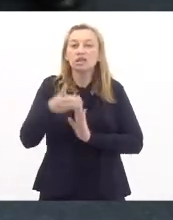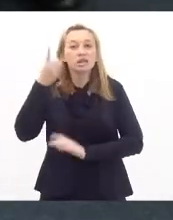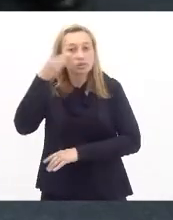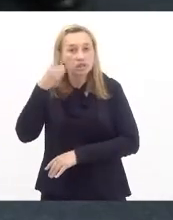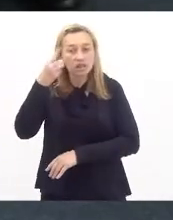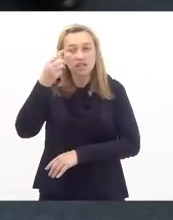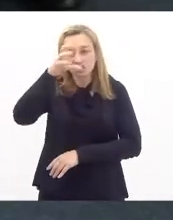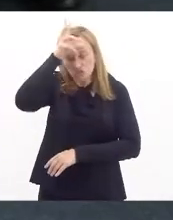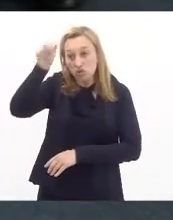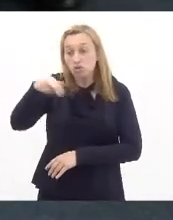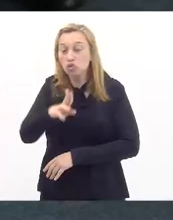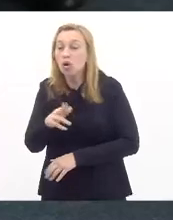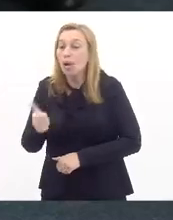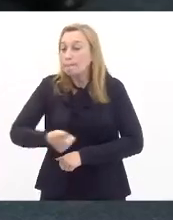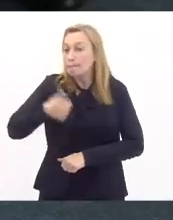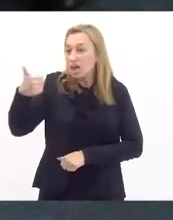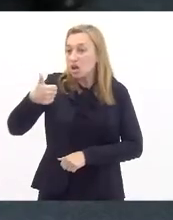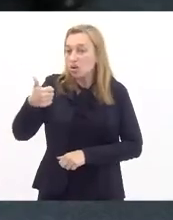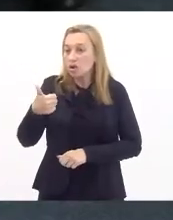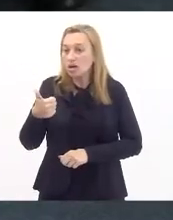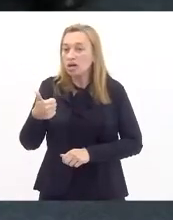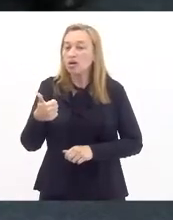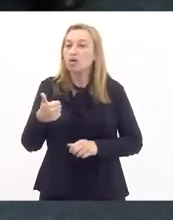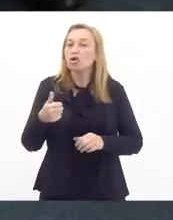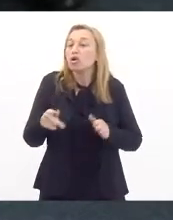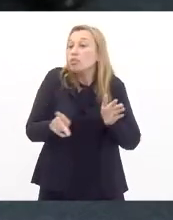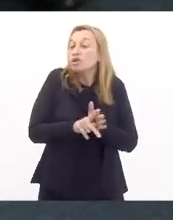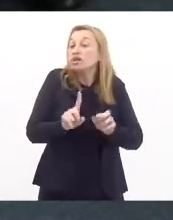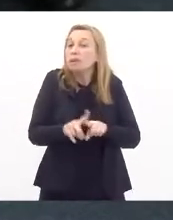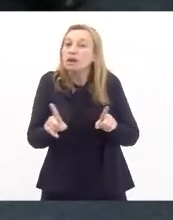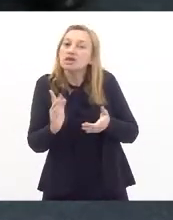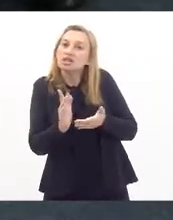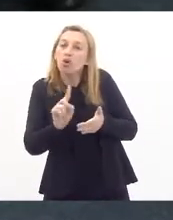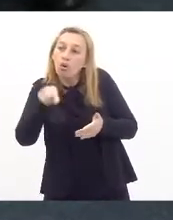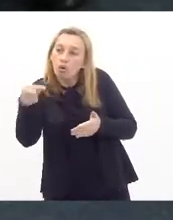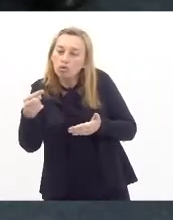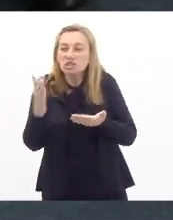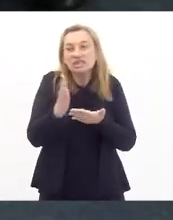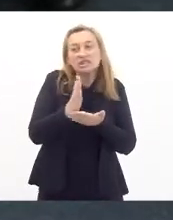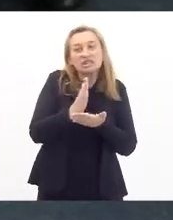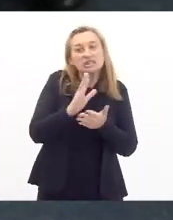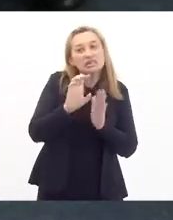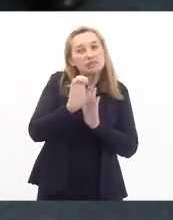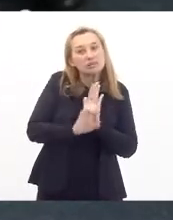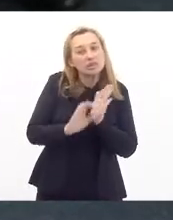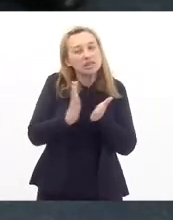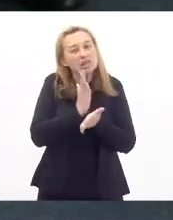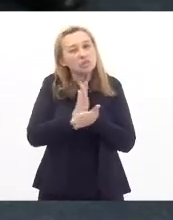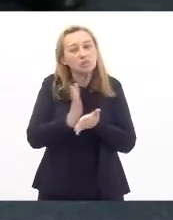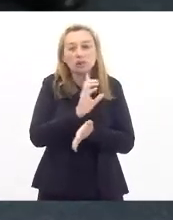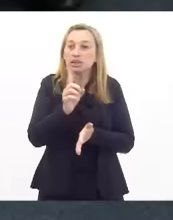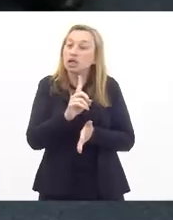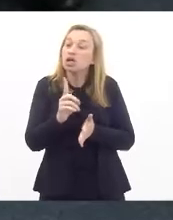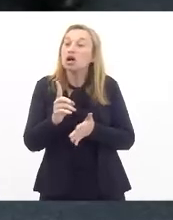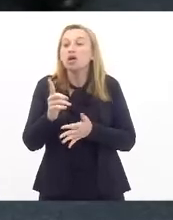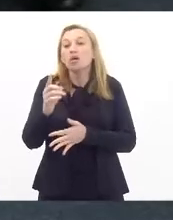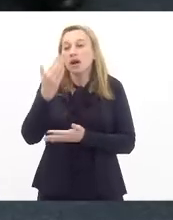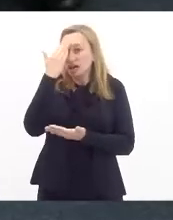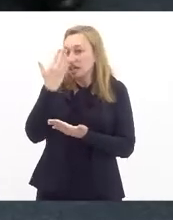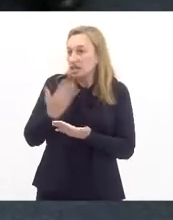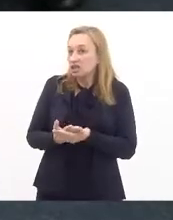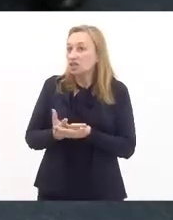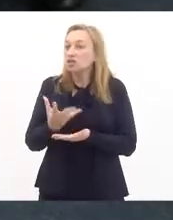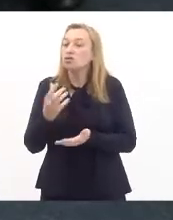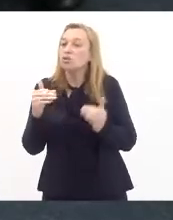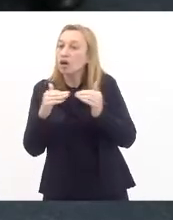tia Ju elas melhoram e aperfeiçoam projeto Mas algumas outras emendas não o que o parecer da ccj